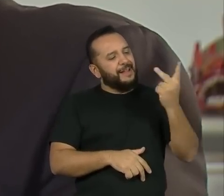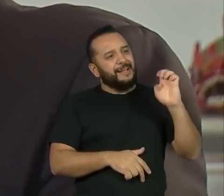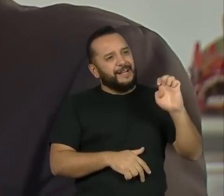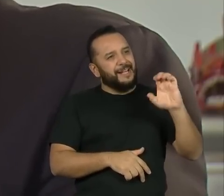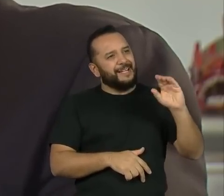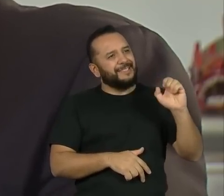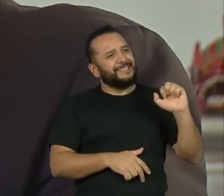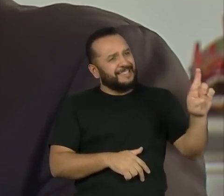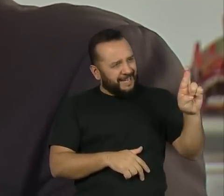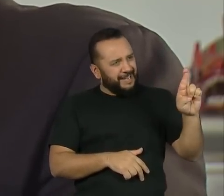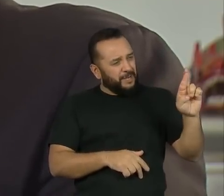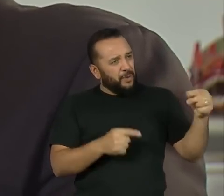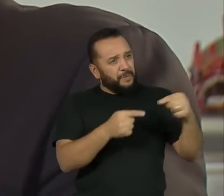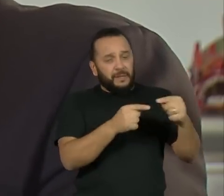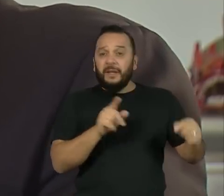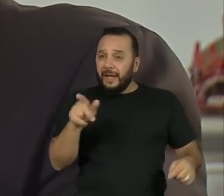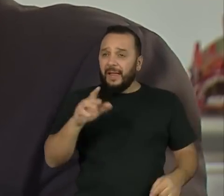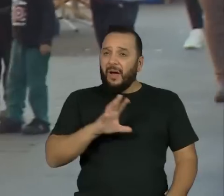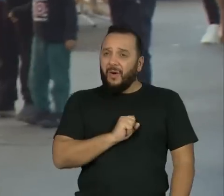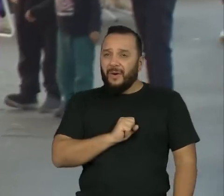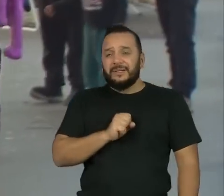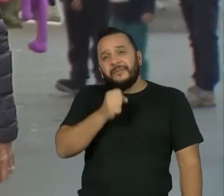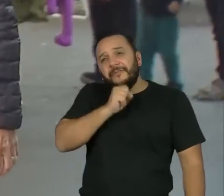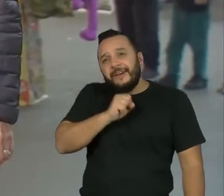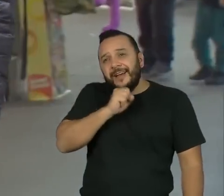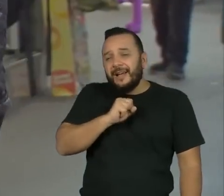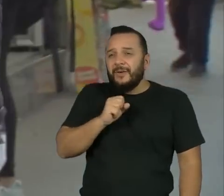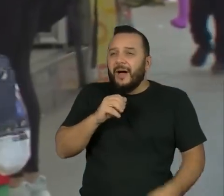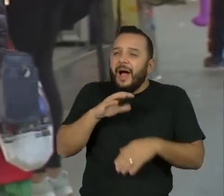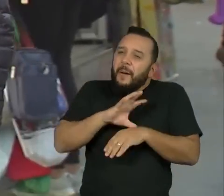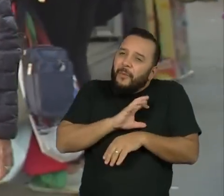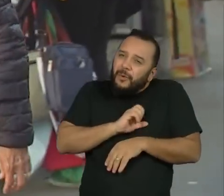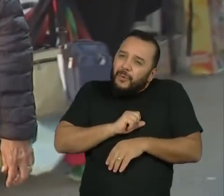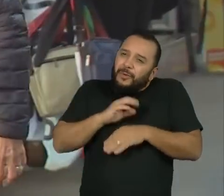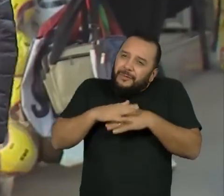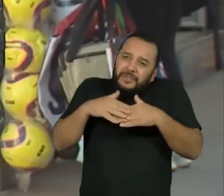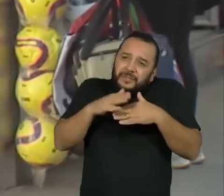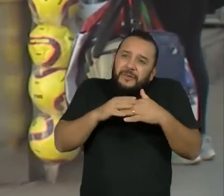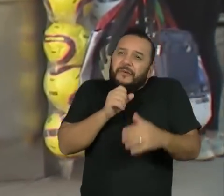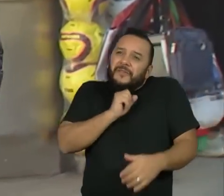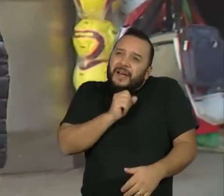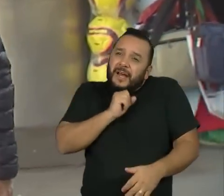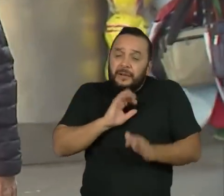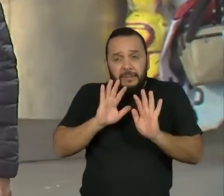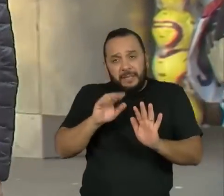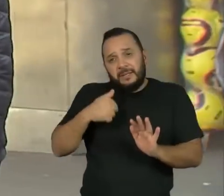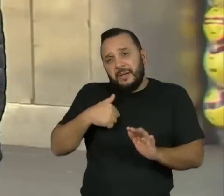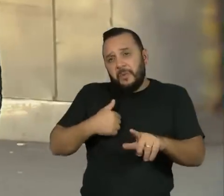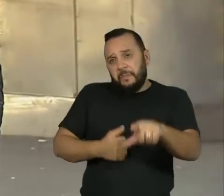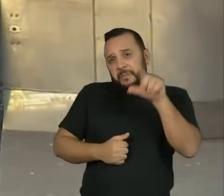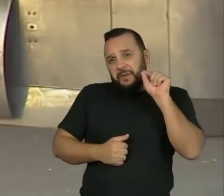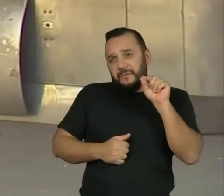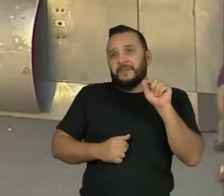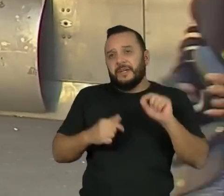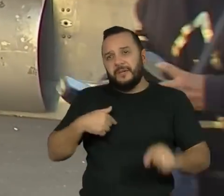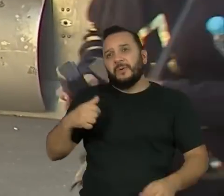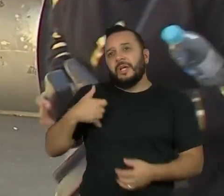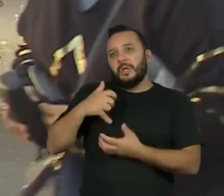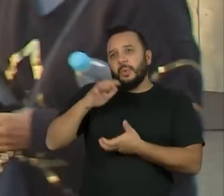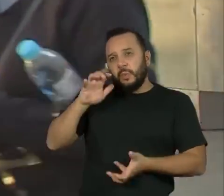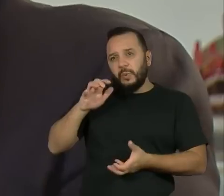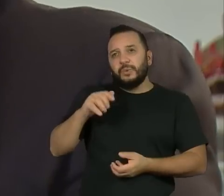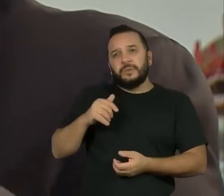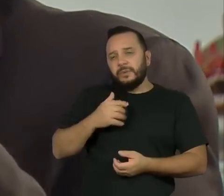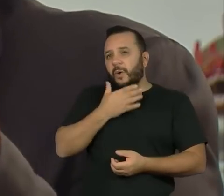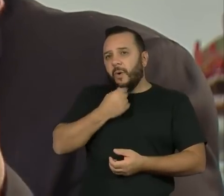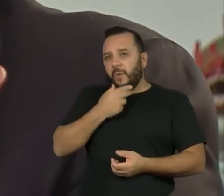ou velha é mais amoroso, mais afetivo. E eu tenho preferido, nos últimos anos, trabalhar com o termo idoso ou